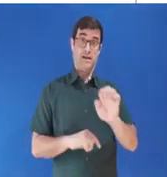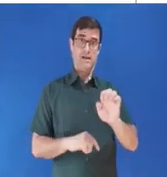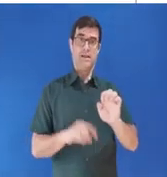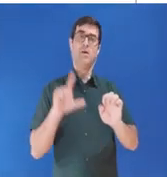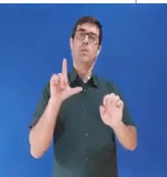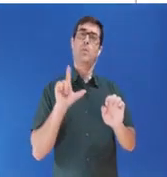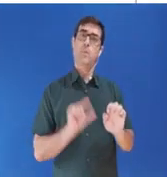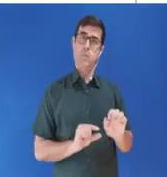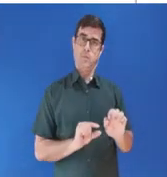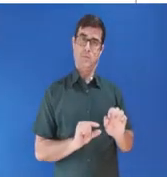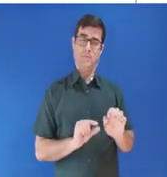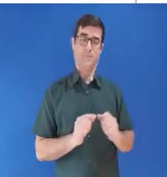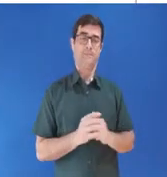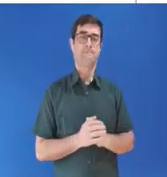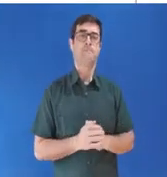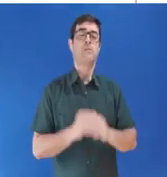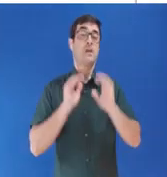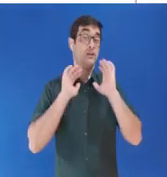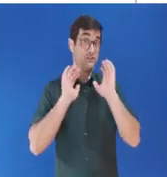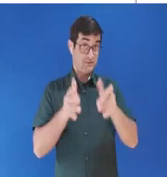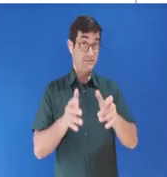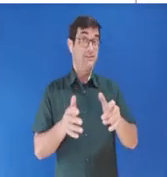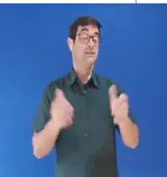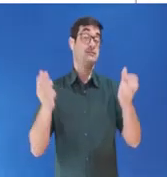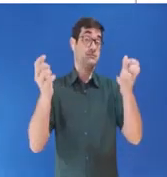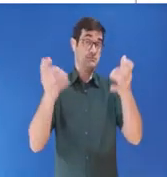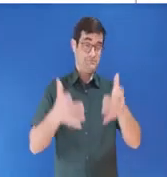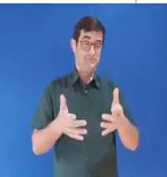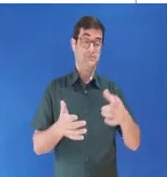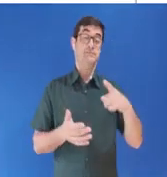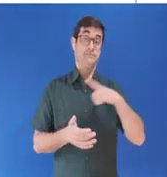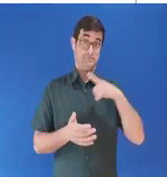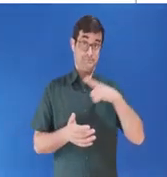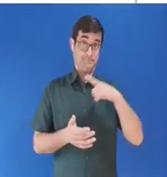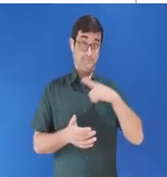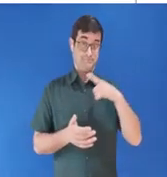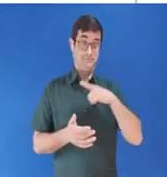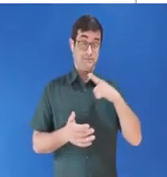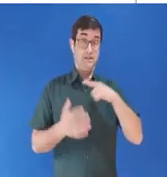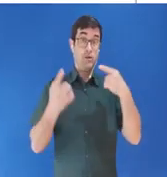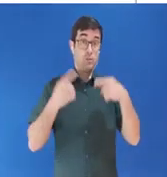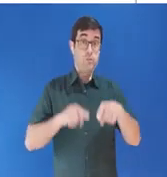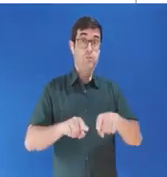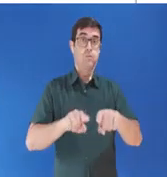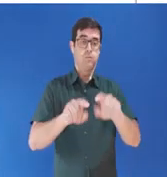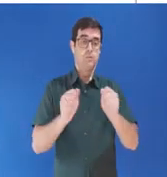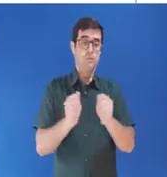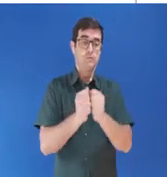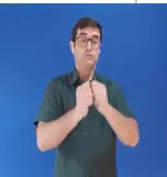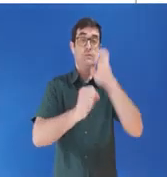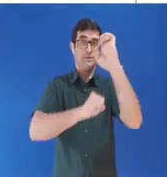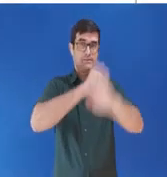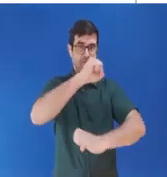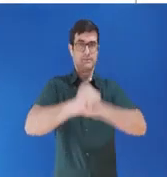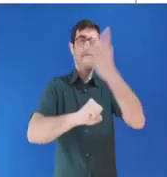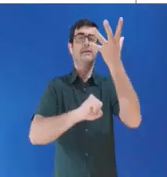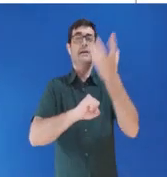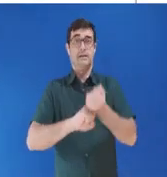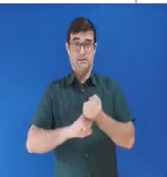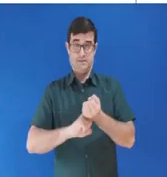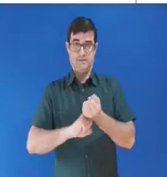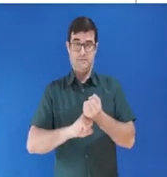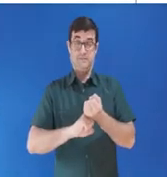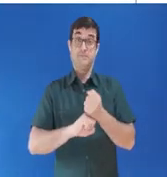eu disse que existe uma tendência de acompanhar a carga nuclear efetiva.